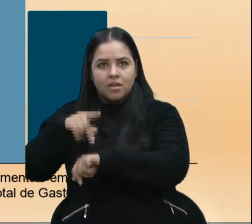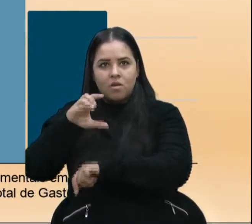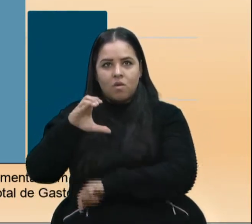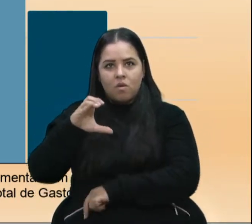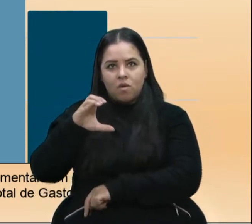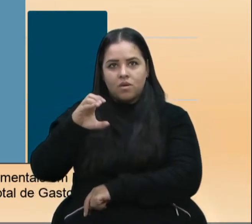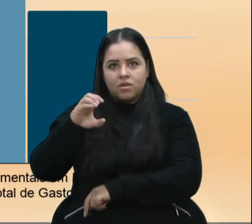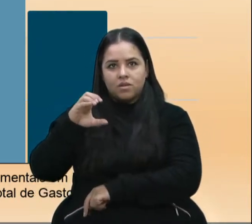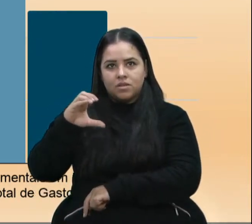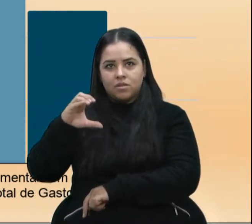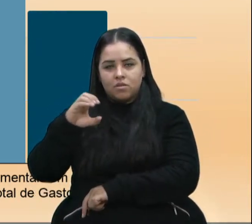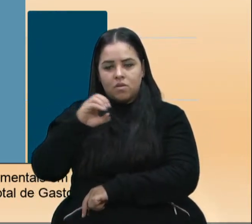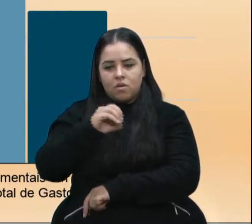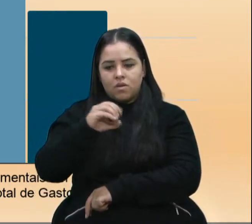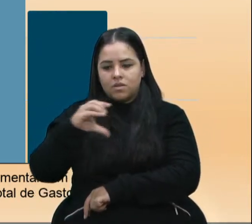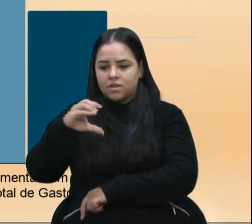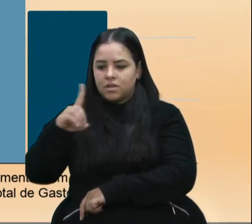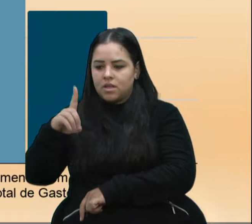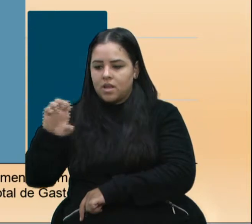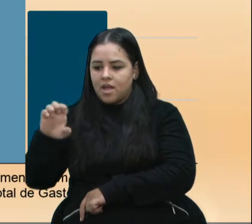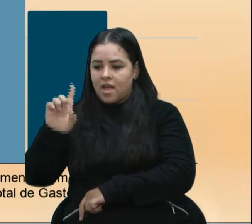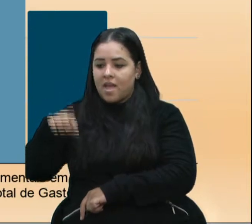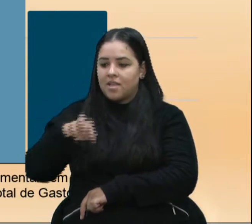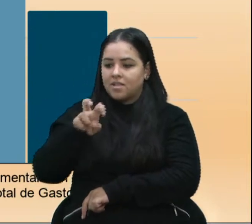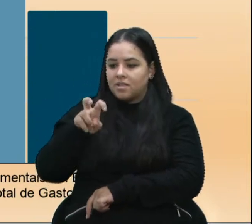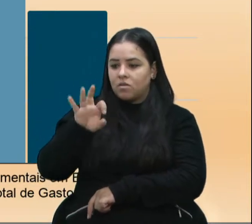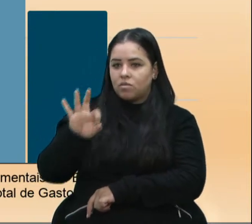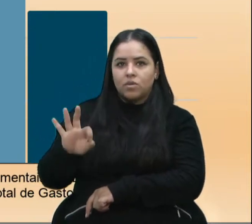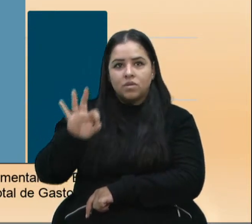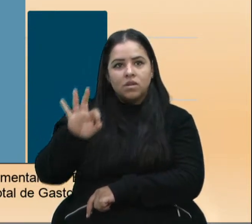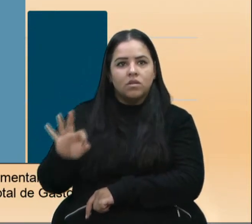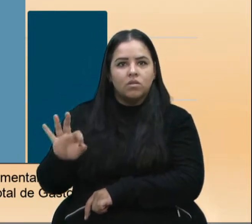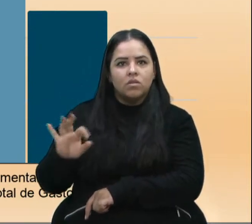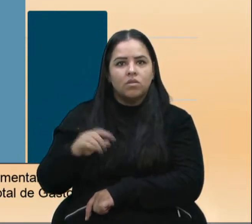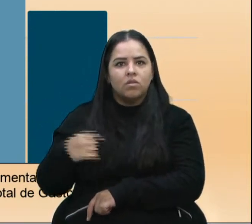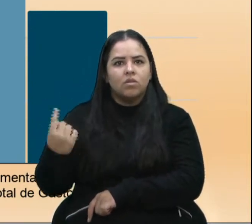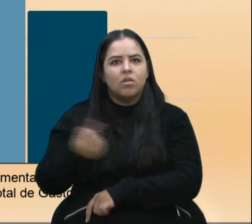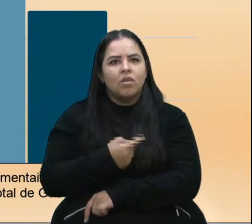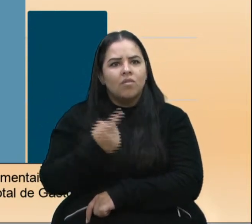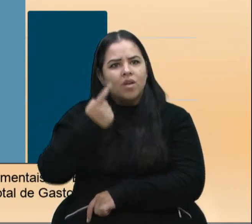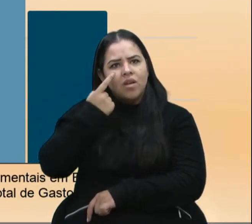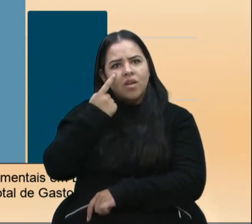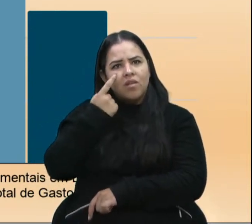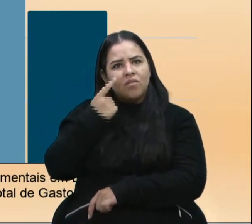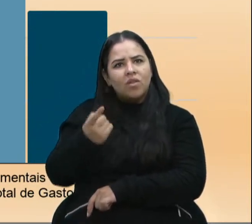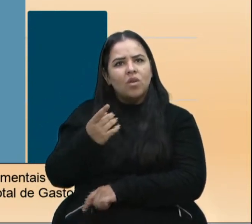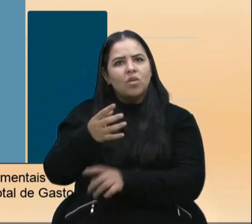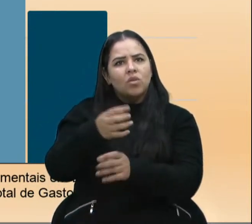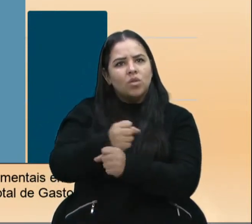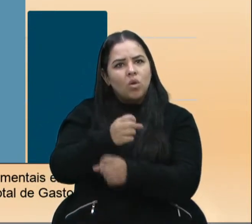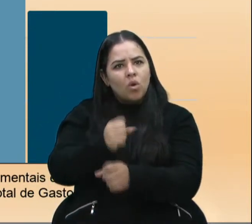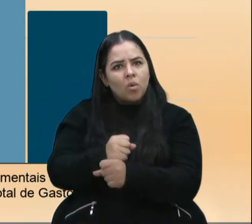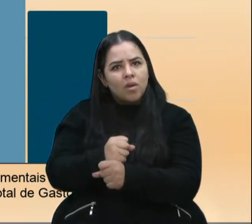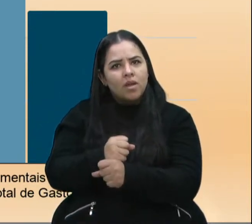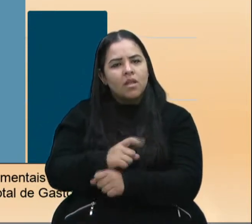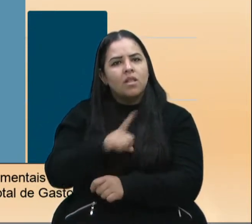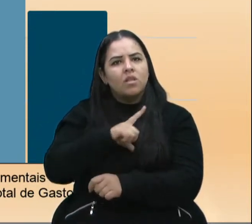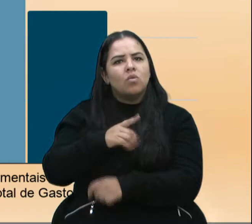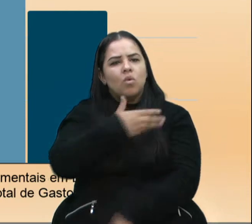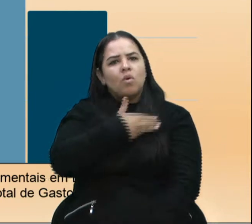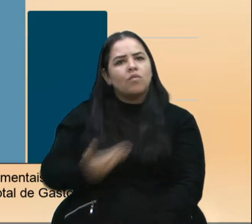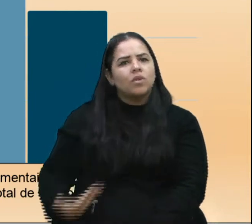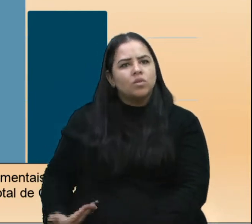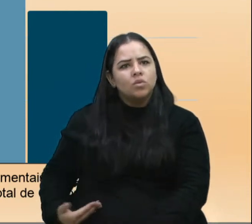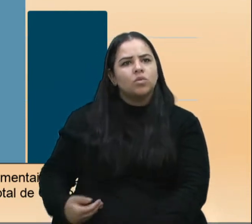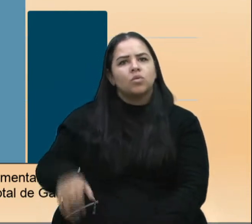de 5%. Quando a gente vai mais a fundo e olha o total de gastos, né, do governo, ou seja, quanto o governo arrecada e quanto